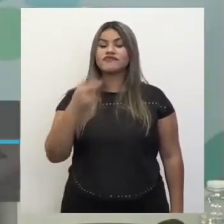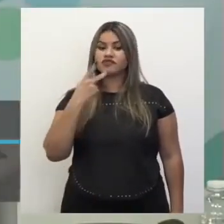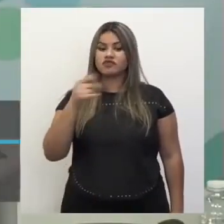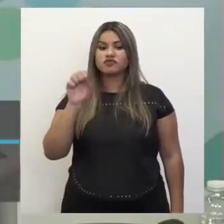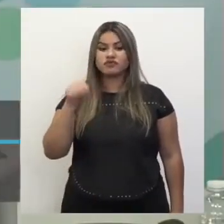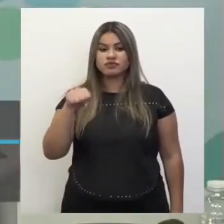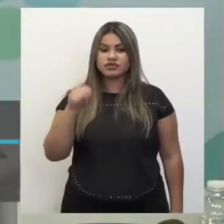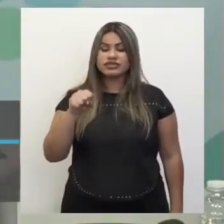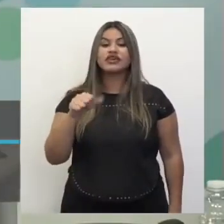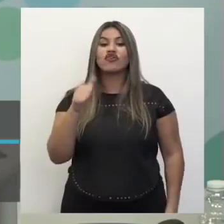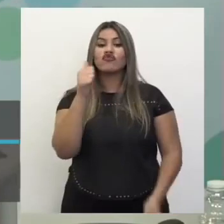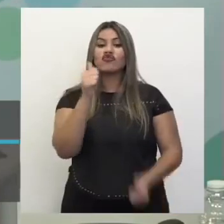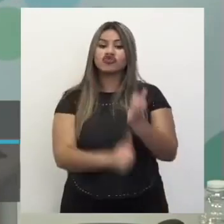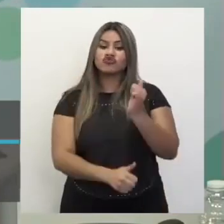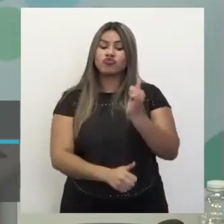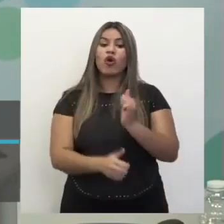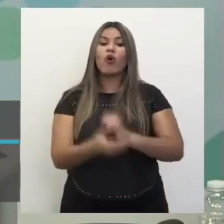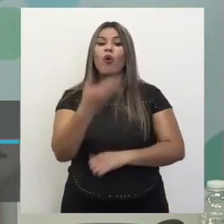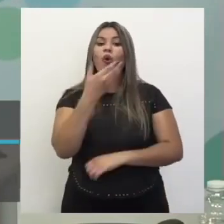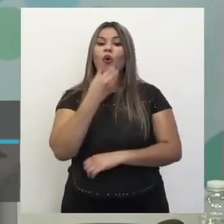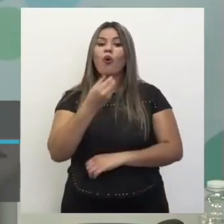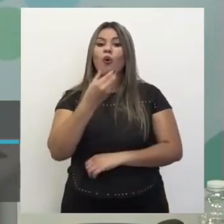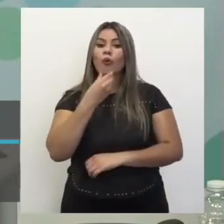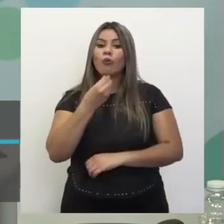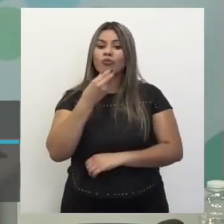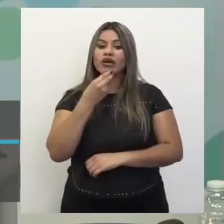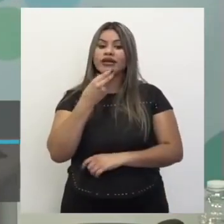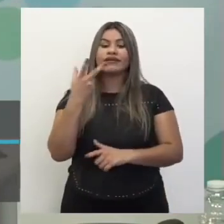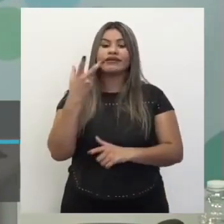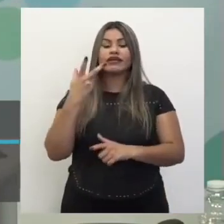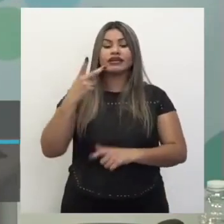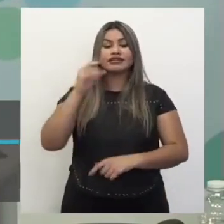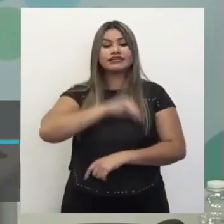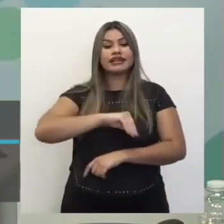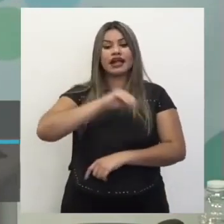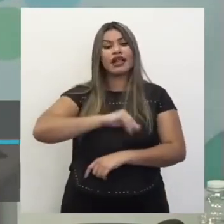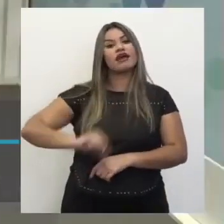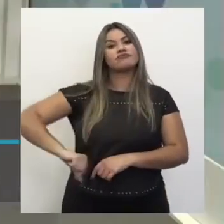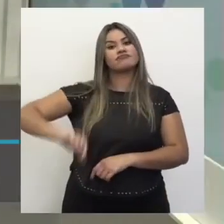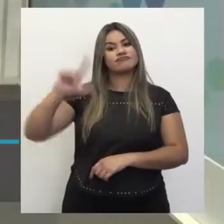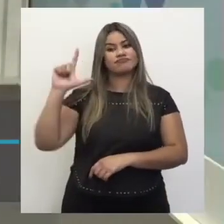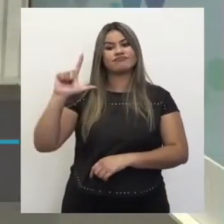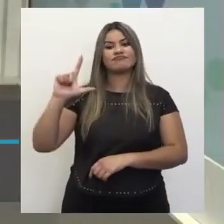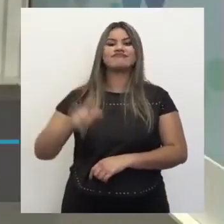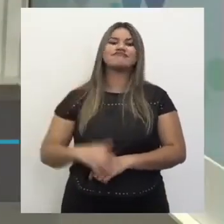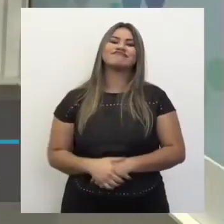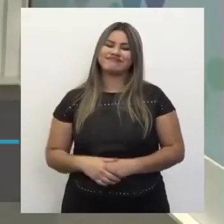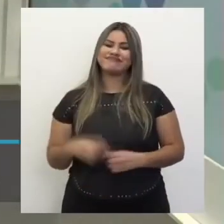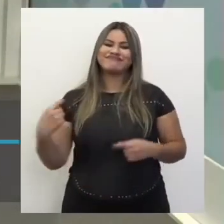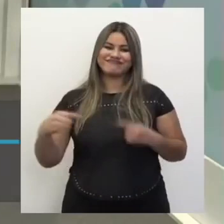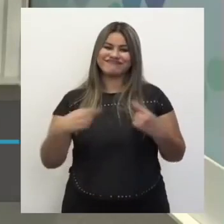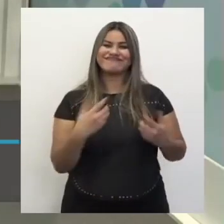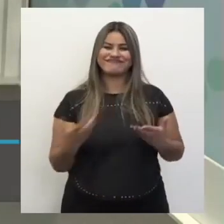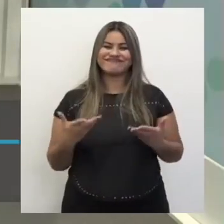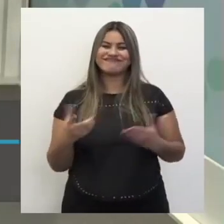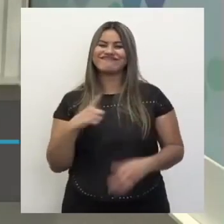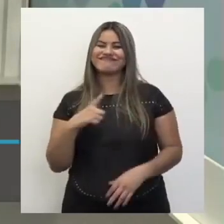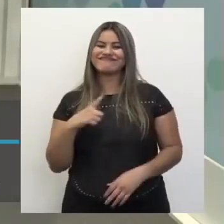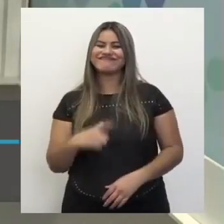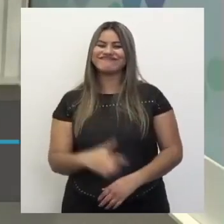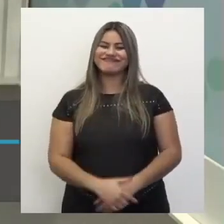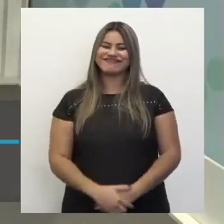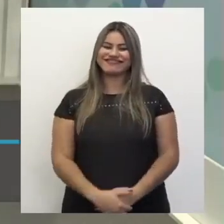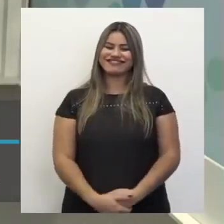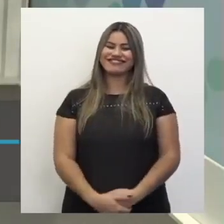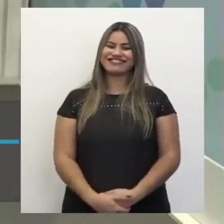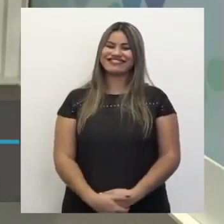no futebol os homens ganham muito mais que as mulheres. Isso é verdade. Estava discutindo isso agora, gente. É por